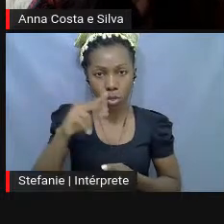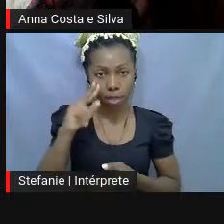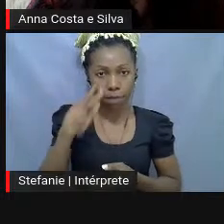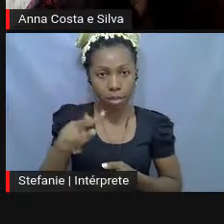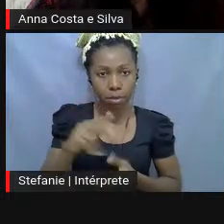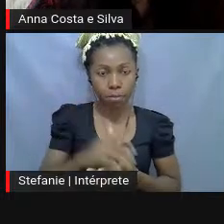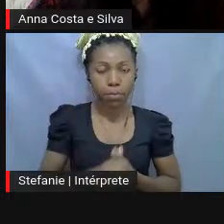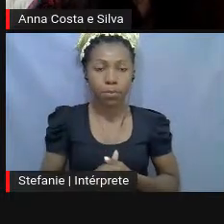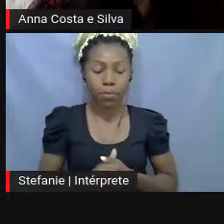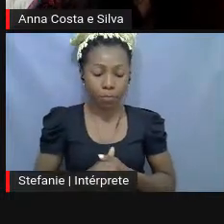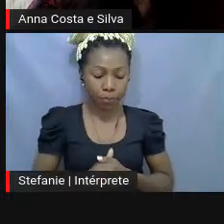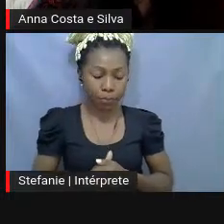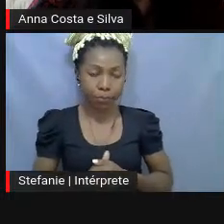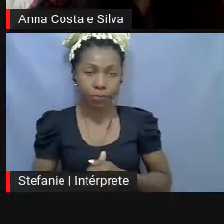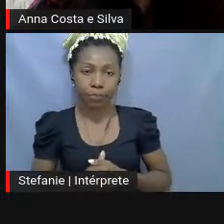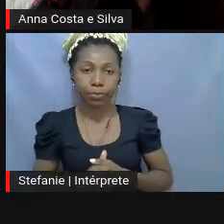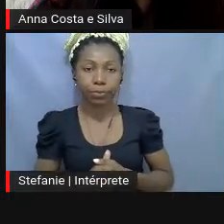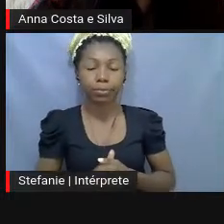Vamos lá.